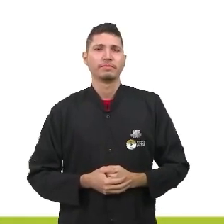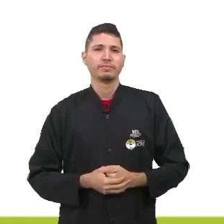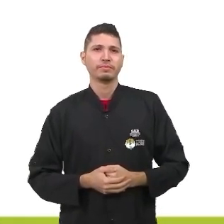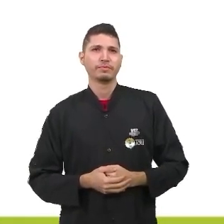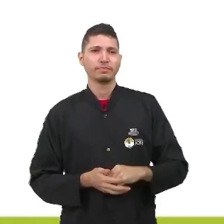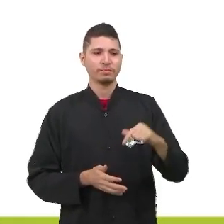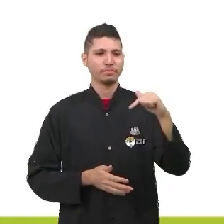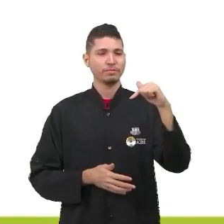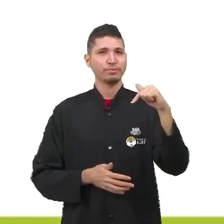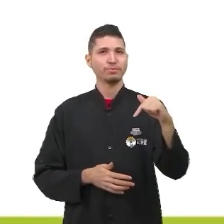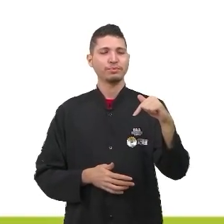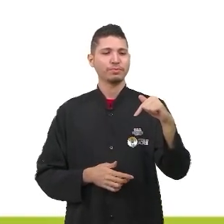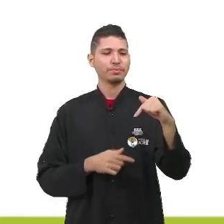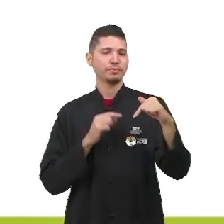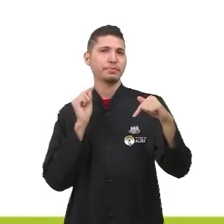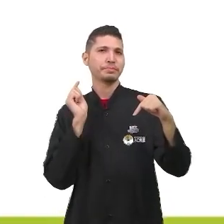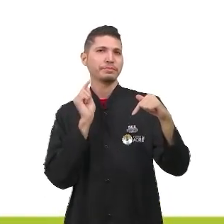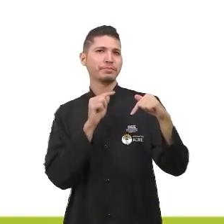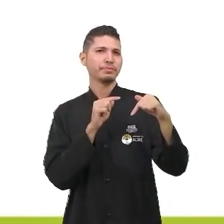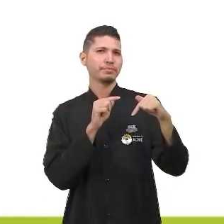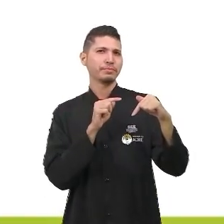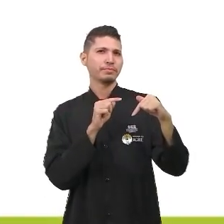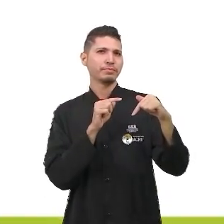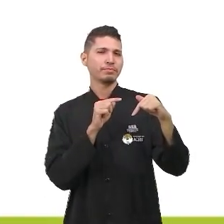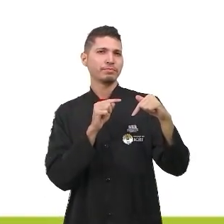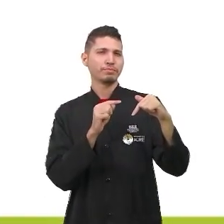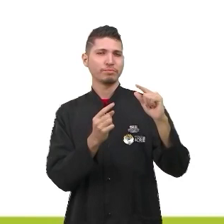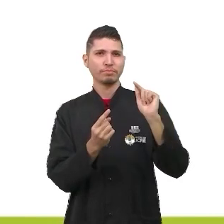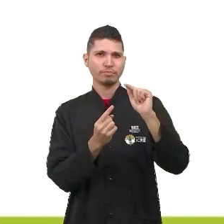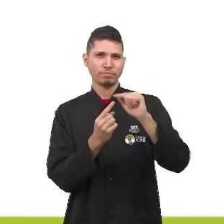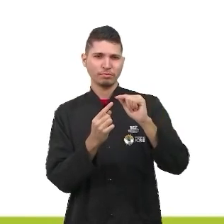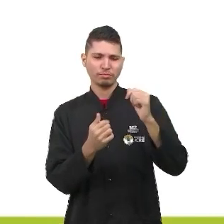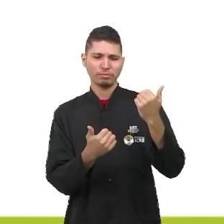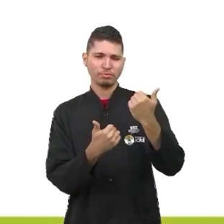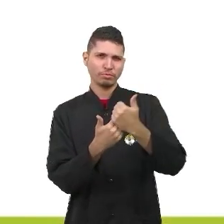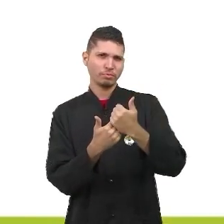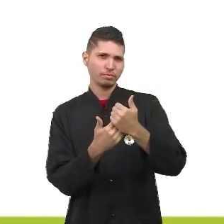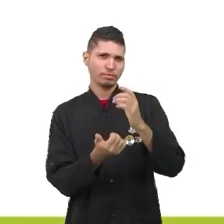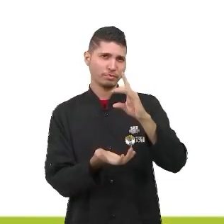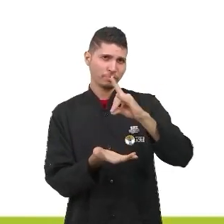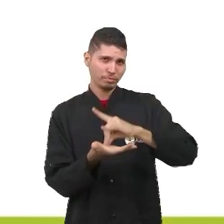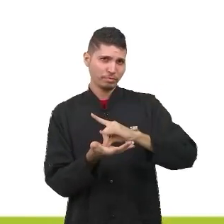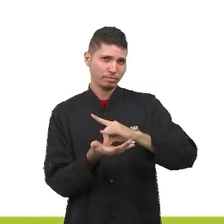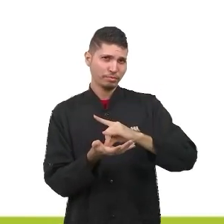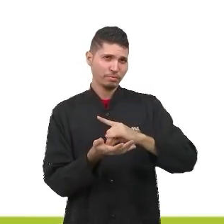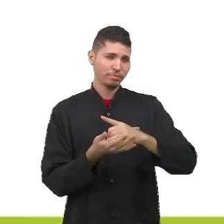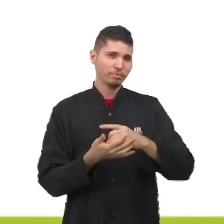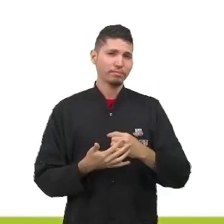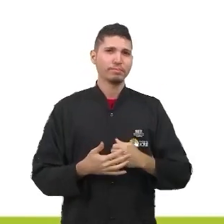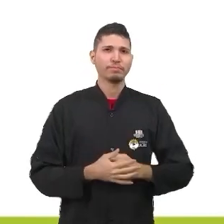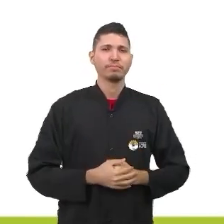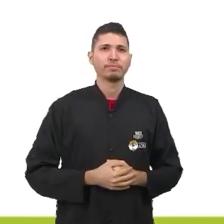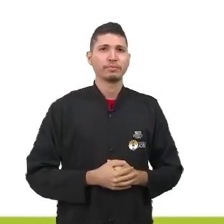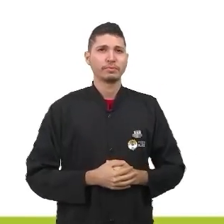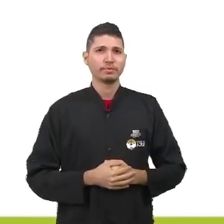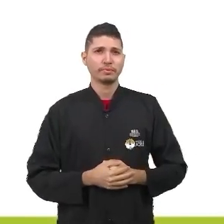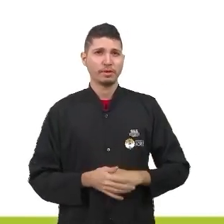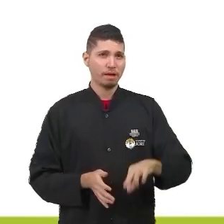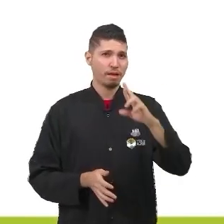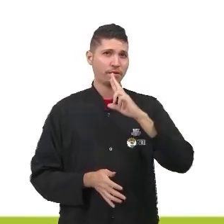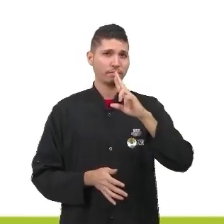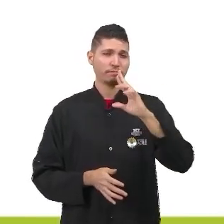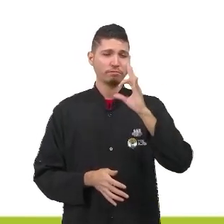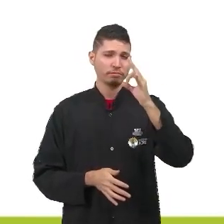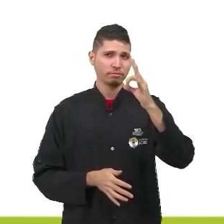O objetivo é substituir as originais? Então, nós temos aqui como uma resposta correta, né?